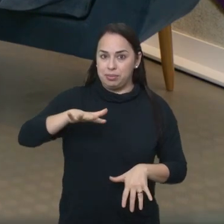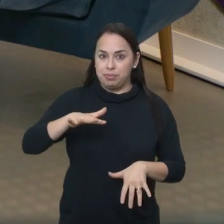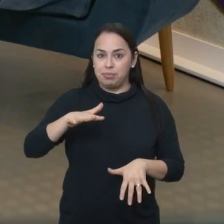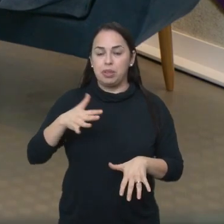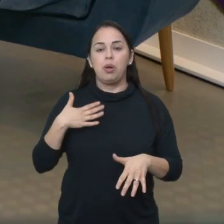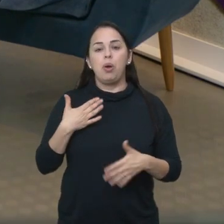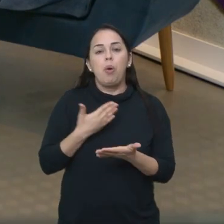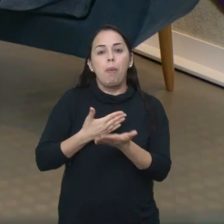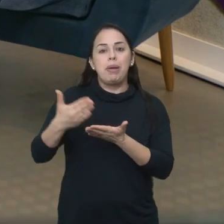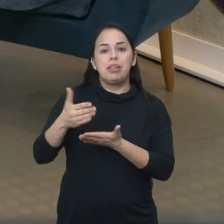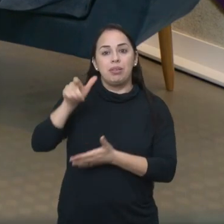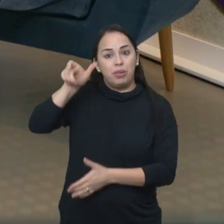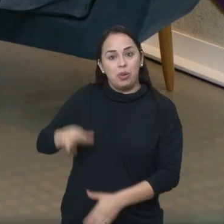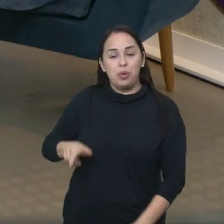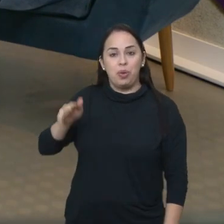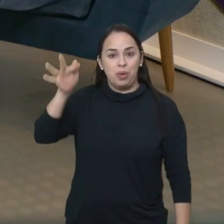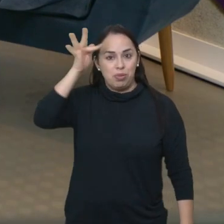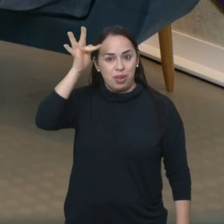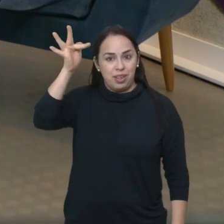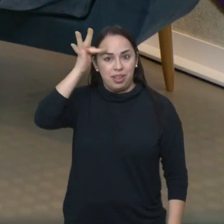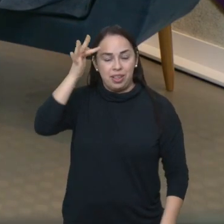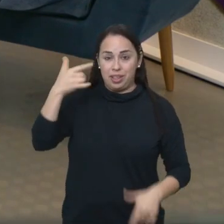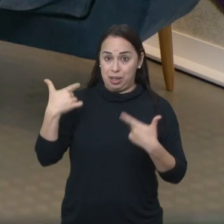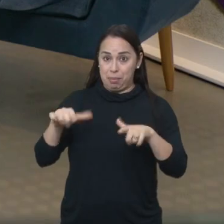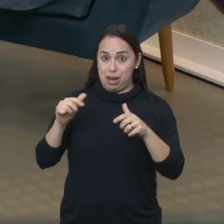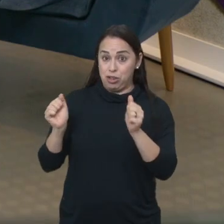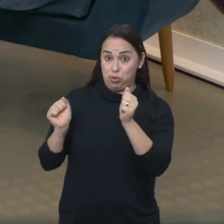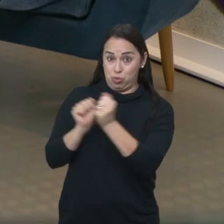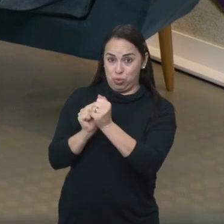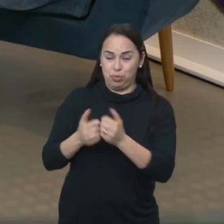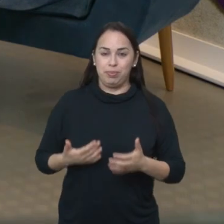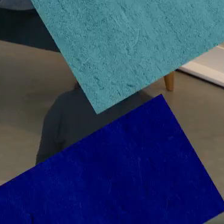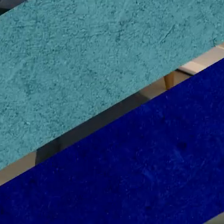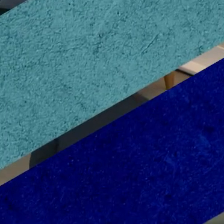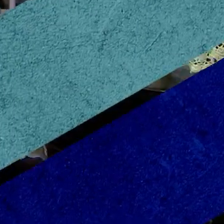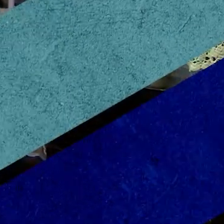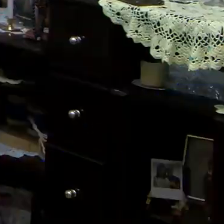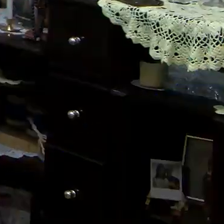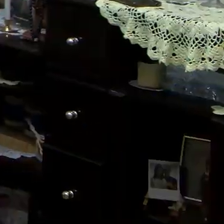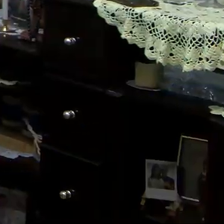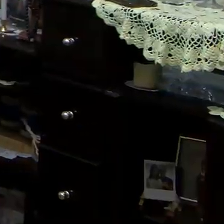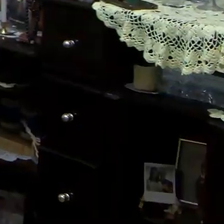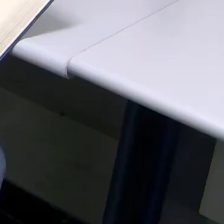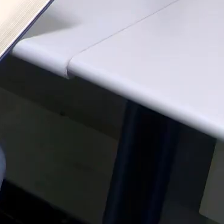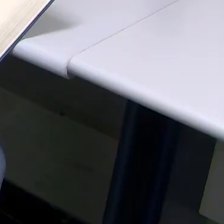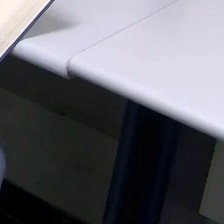dessa carreira, começando pela rotina do Luiz Fernando, que trabalha aqui com a gente.